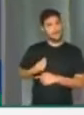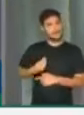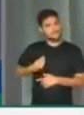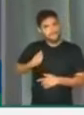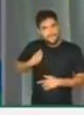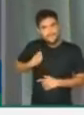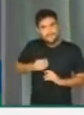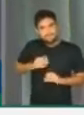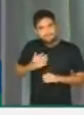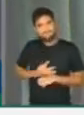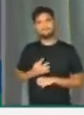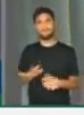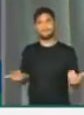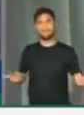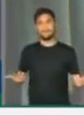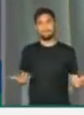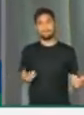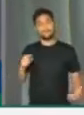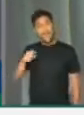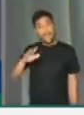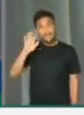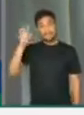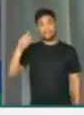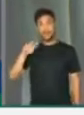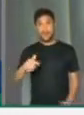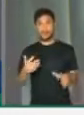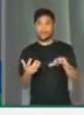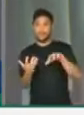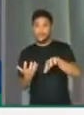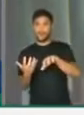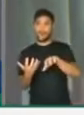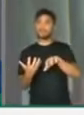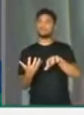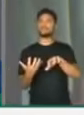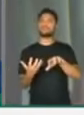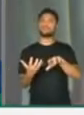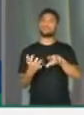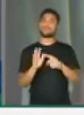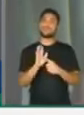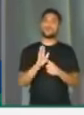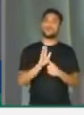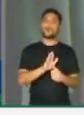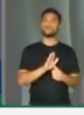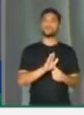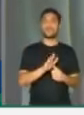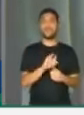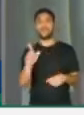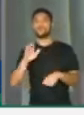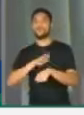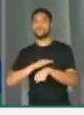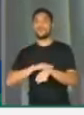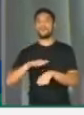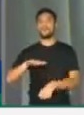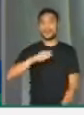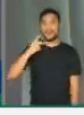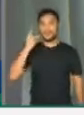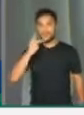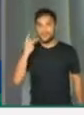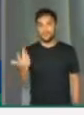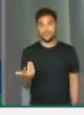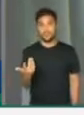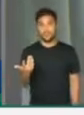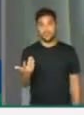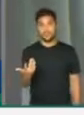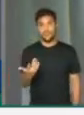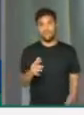vida. Essa decisão do Parlamento brasileiro, ela reflete um outro momento político, um cenário